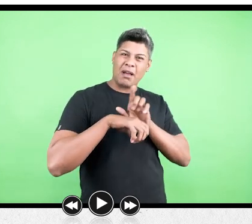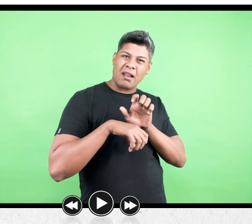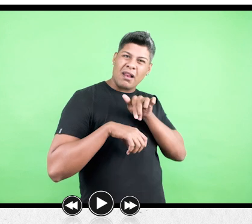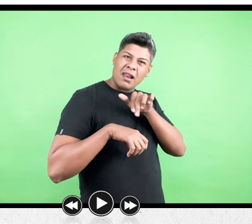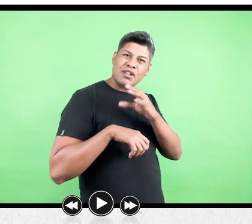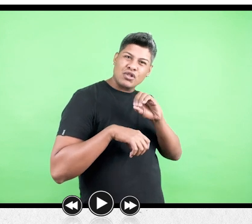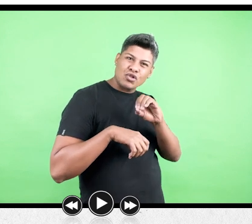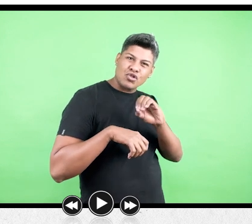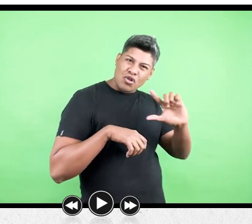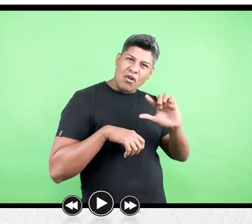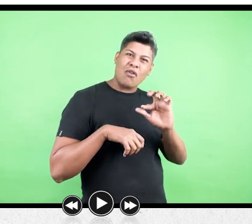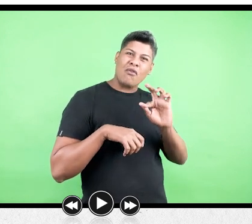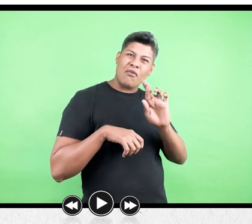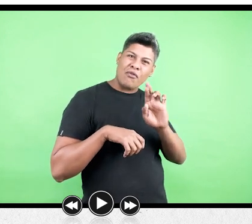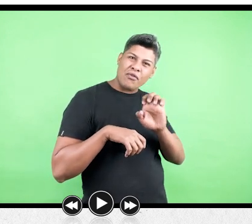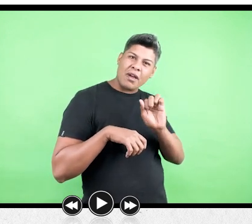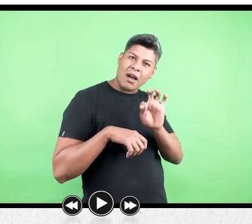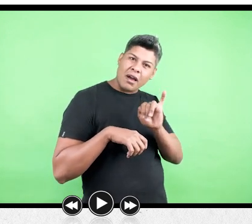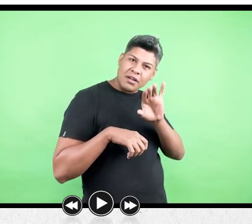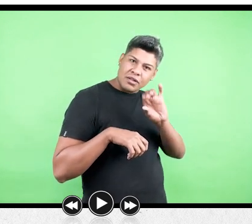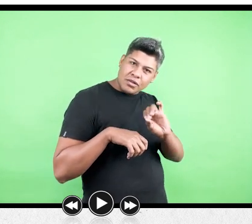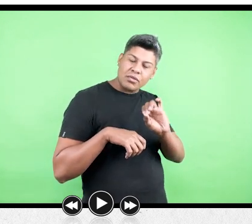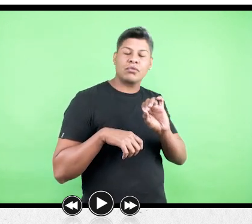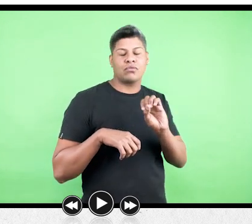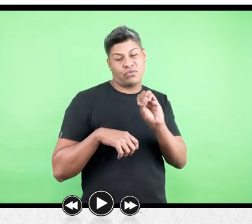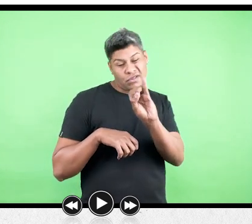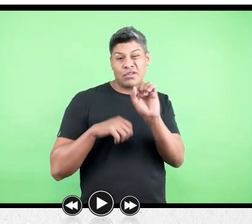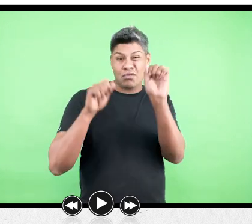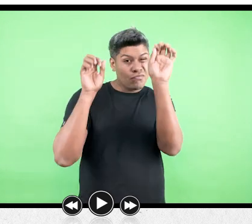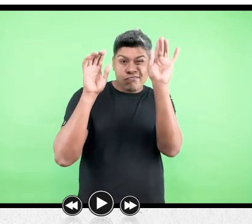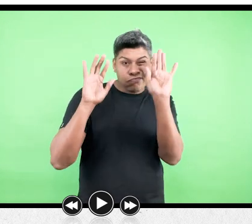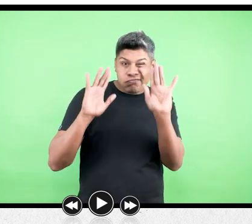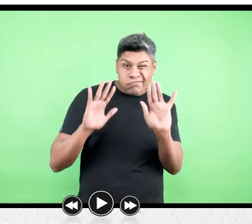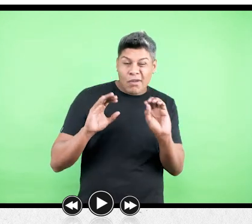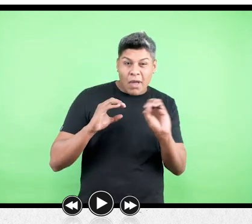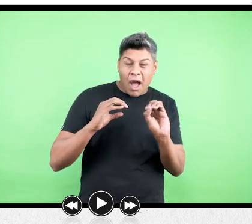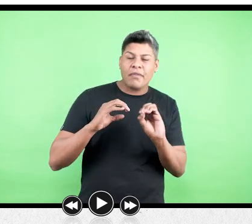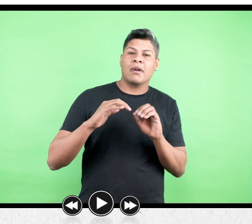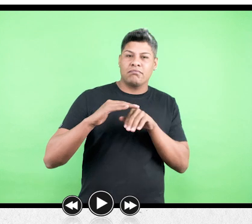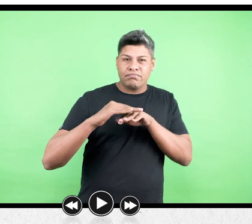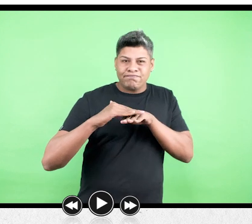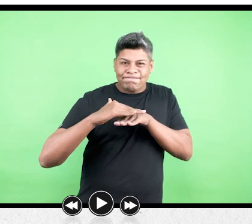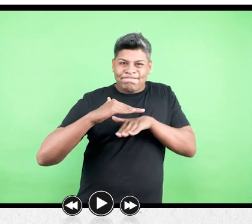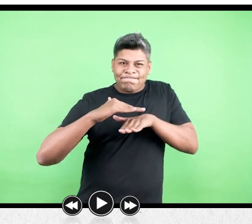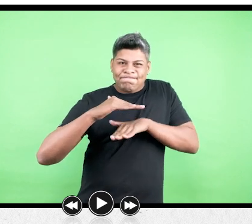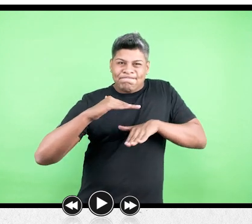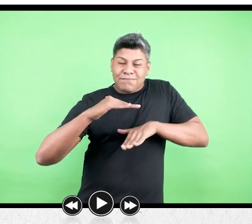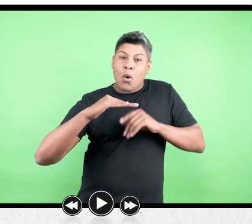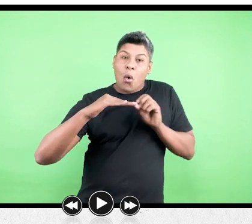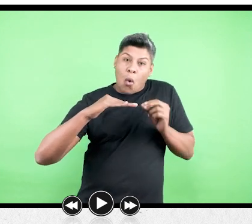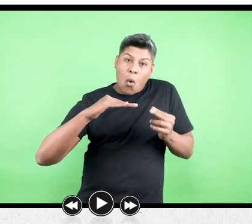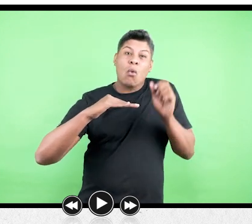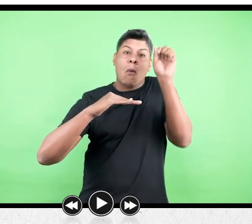por mudanças sazonais. Tempo sem chover, o lençol vai baixando, ou muita chuva, ele